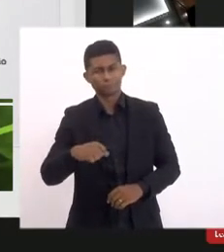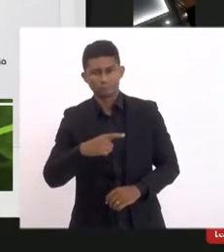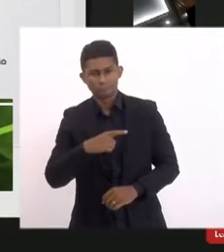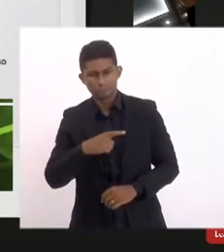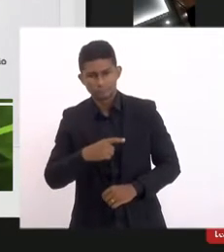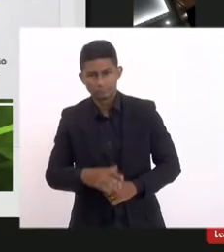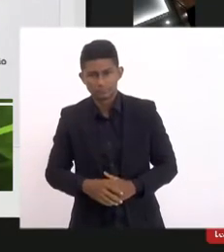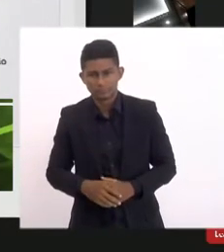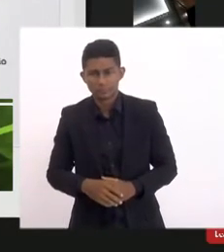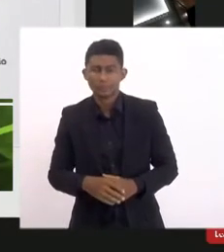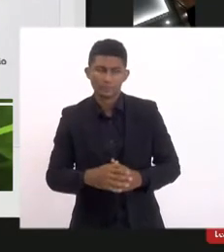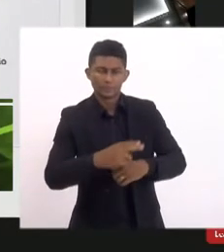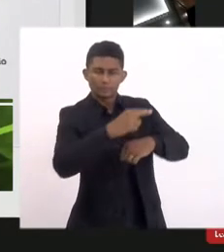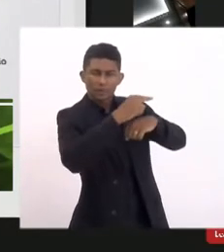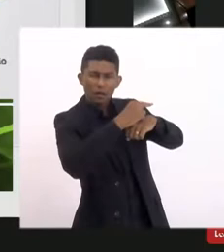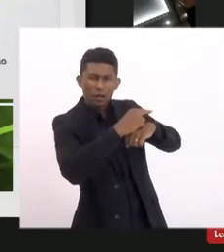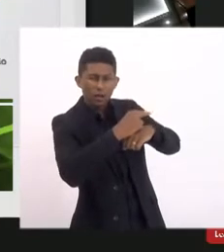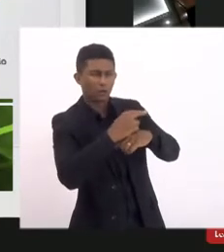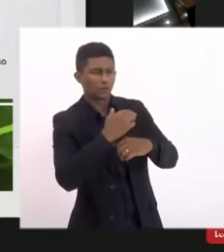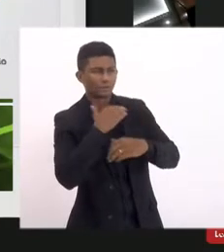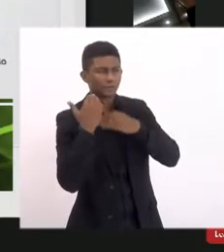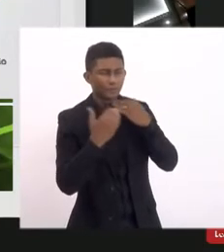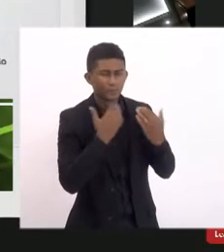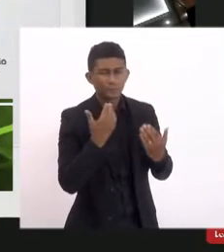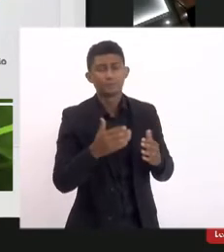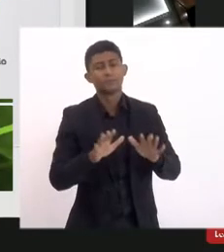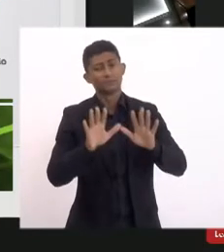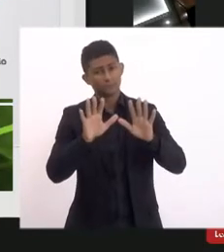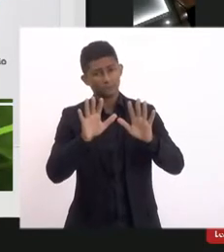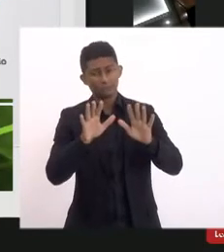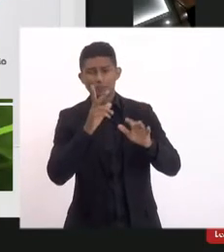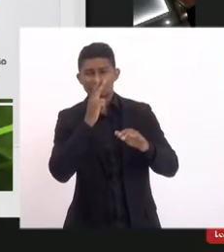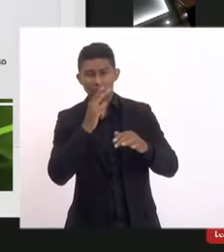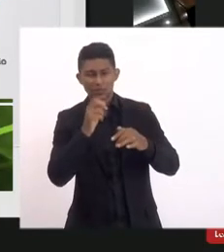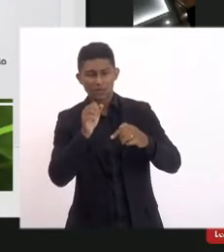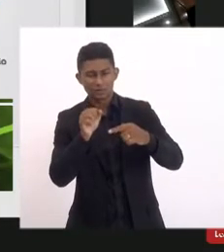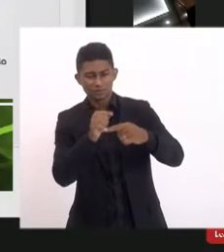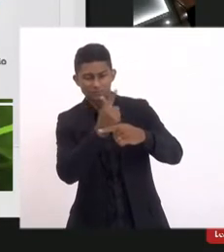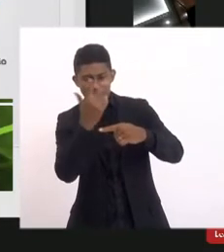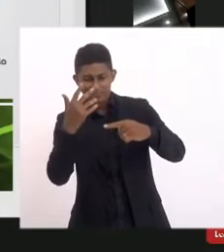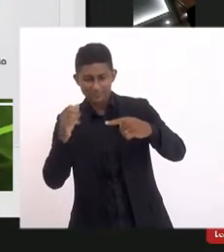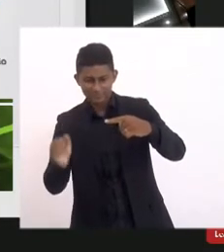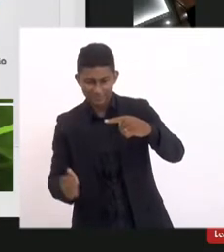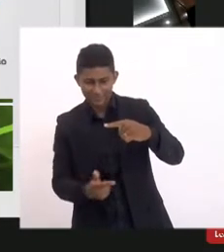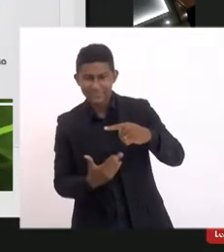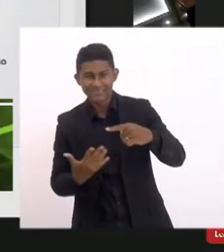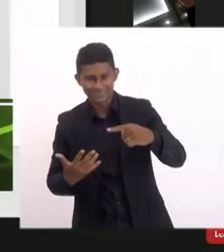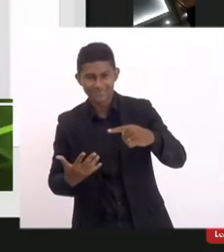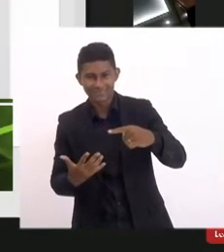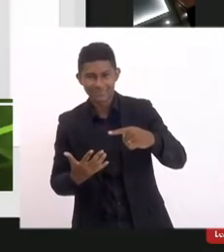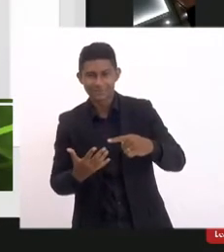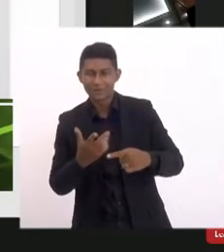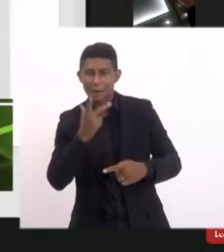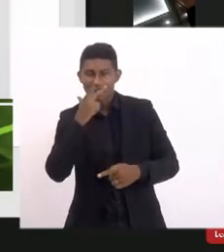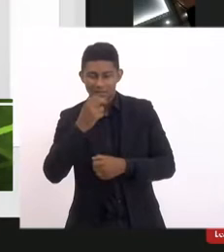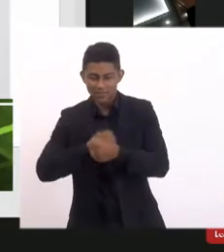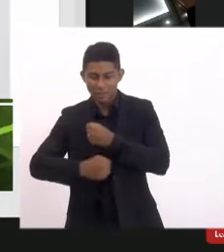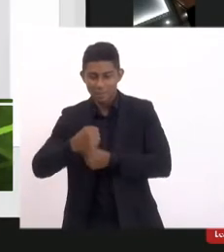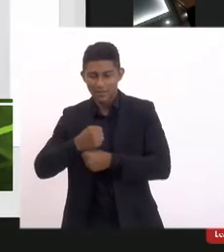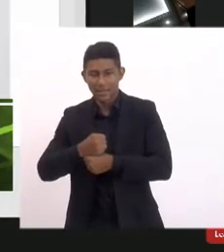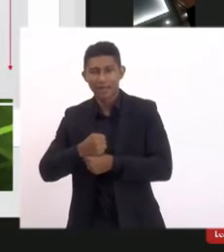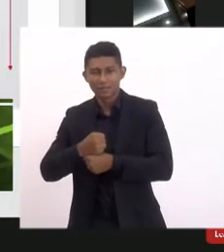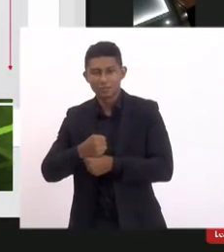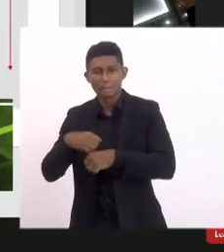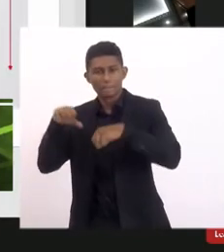graves, internações e óbitos, mas a proporção, né, equivalente ao período do ano passado foi bem menor. Então,